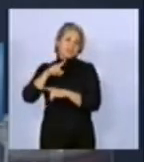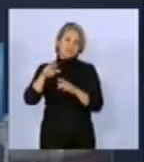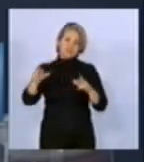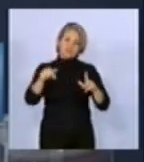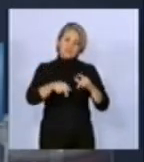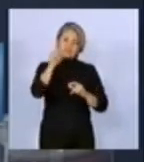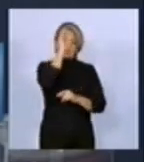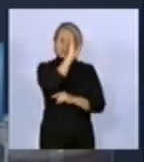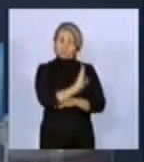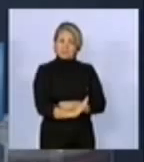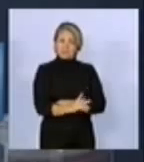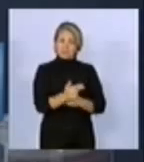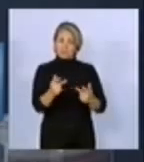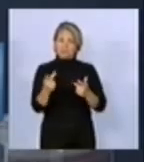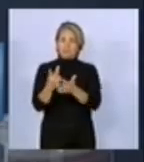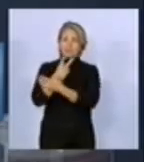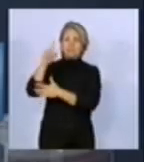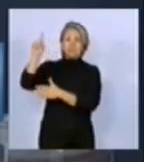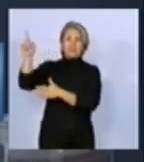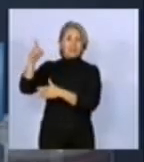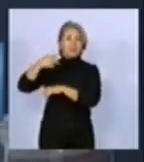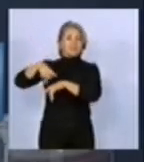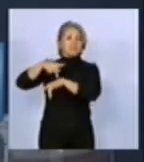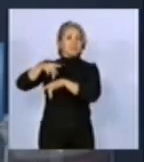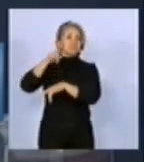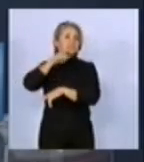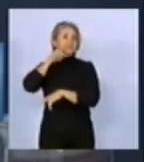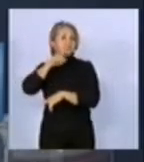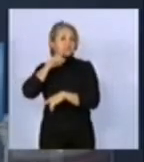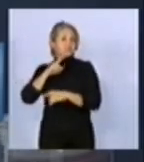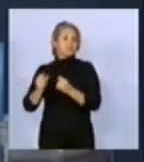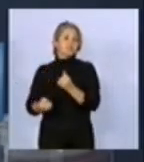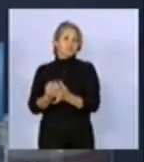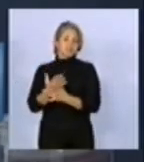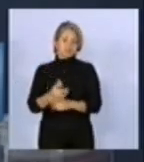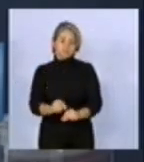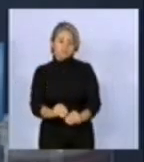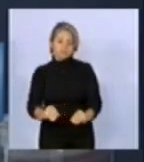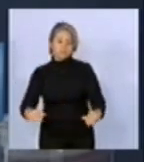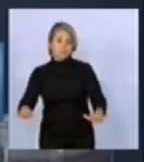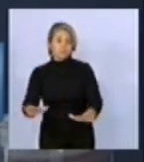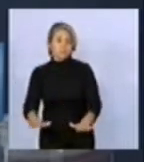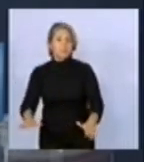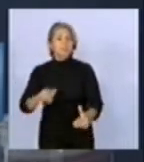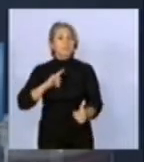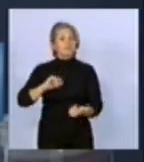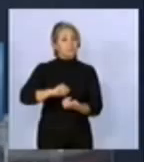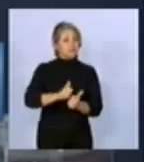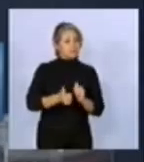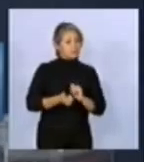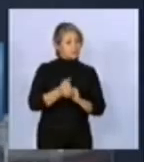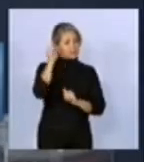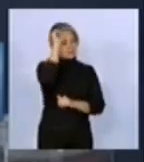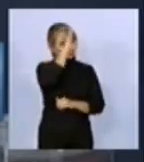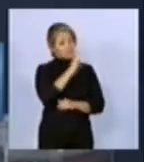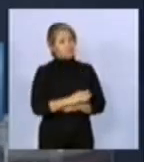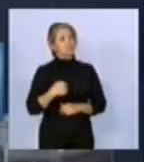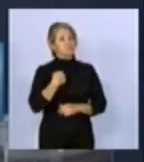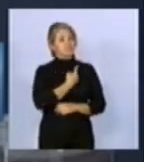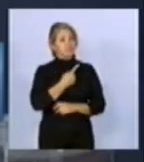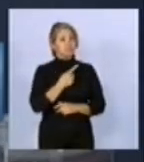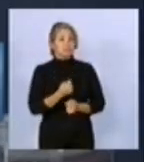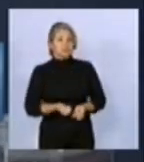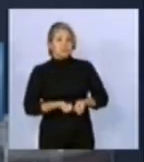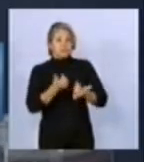desenvolvido nos Estados Unidos na década de 40 era um terraço de drenagem houve uma adaptação brasileira onde a gente ainda tem